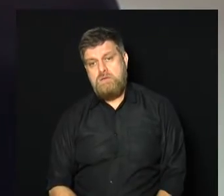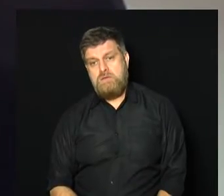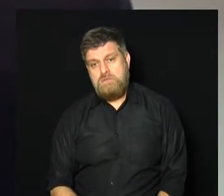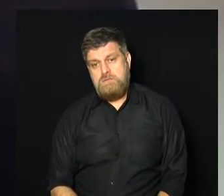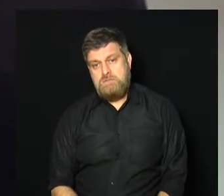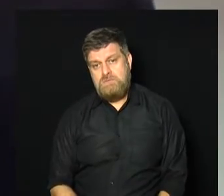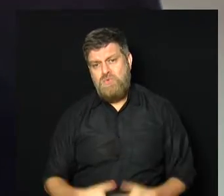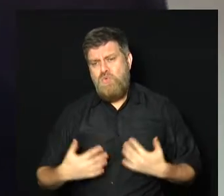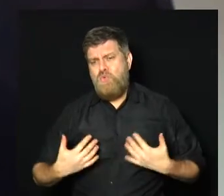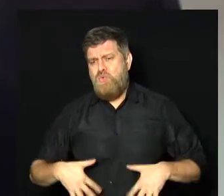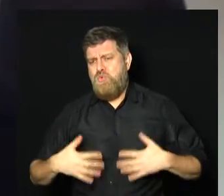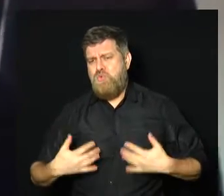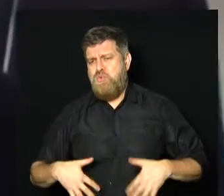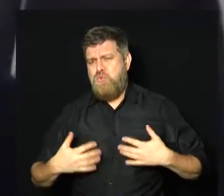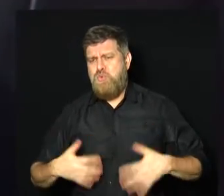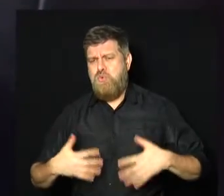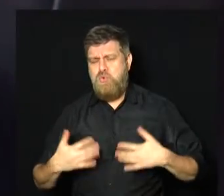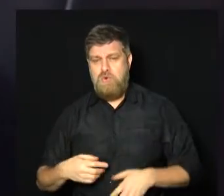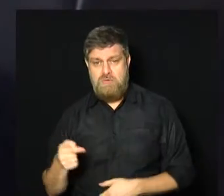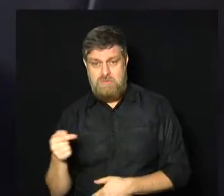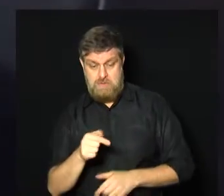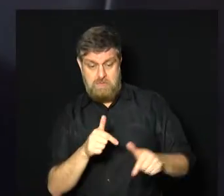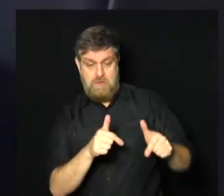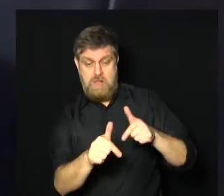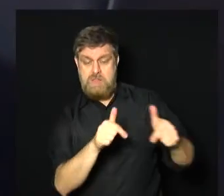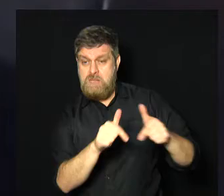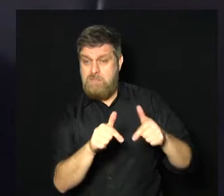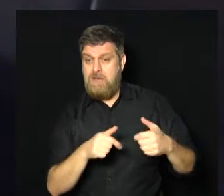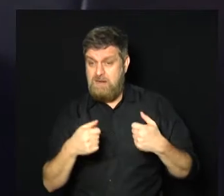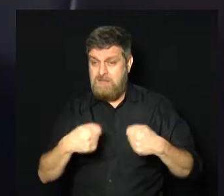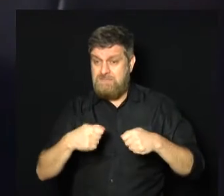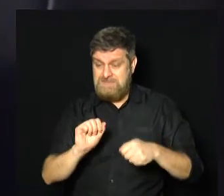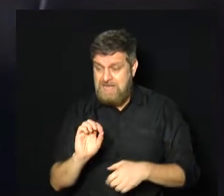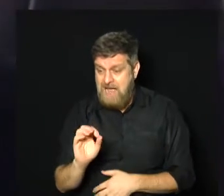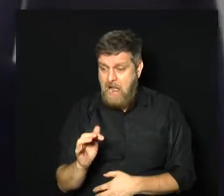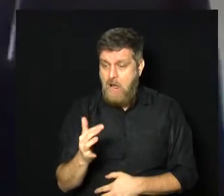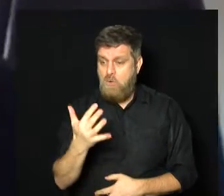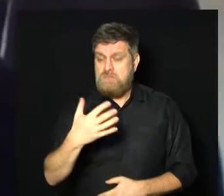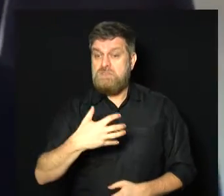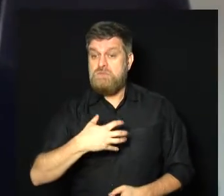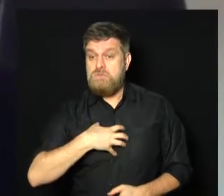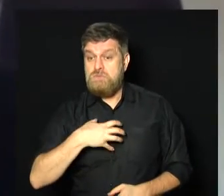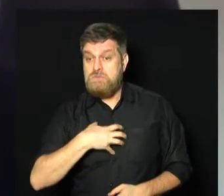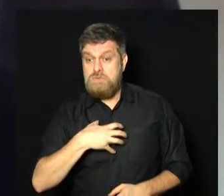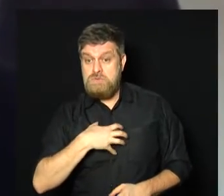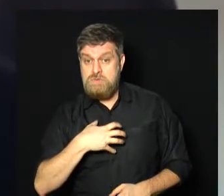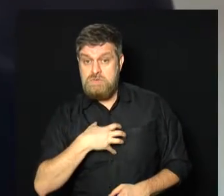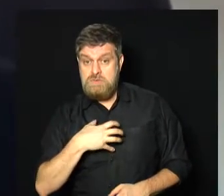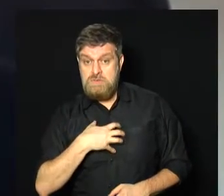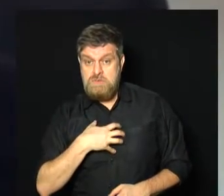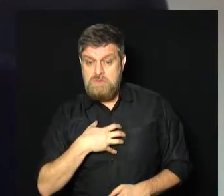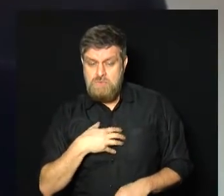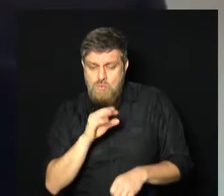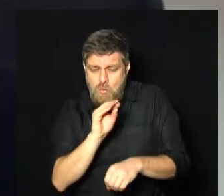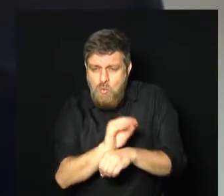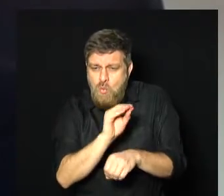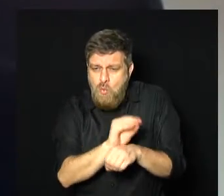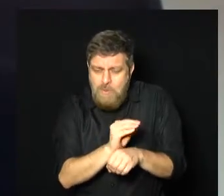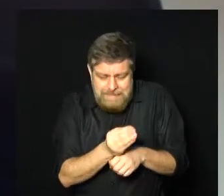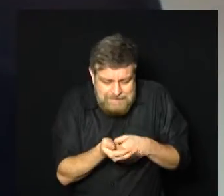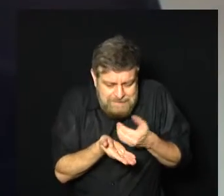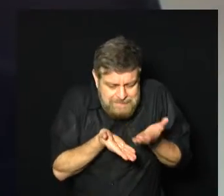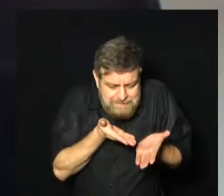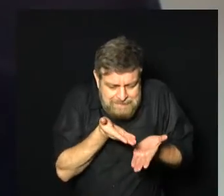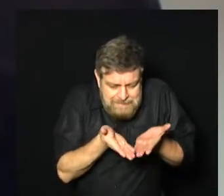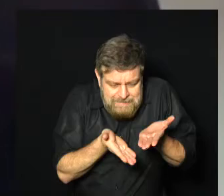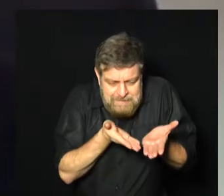vai exigir muito trabalho, né? E um trabalho que precisa ser feito de uma forma bastante, digamos assim, cuidadosa, né? Porque a gente